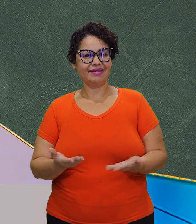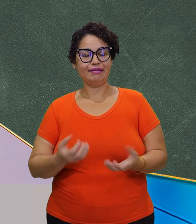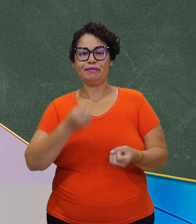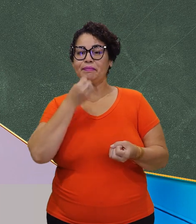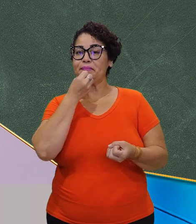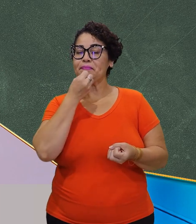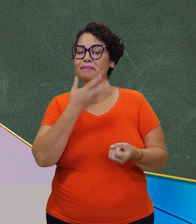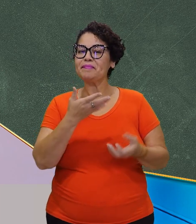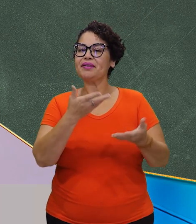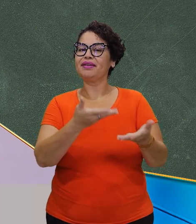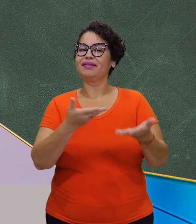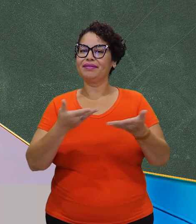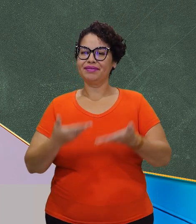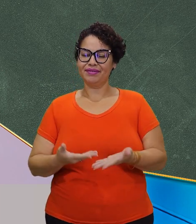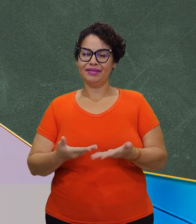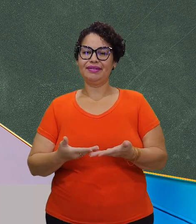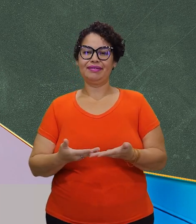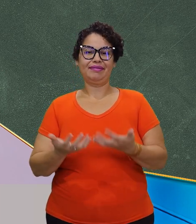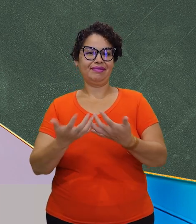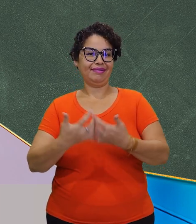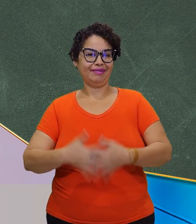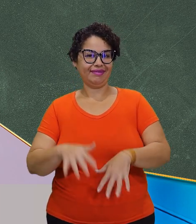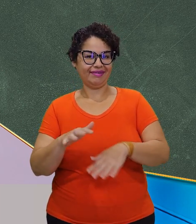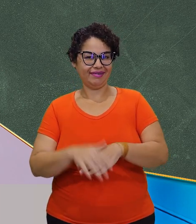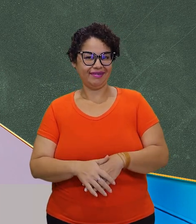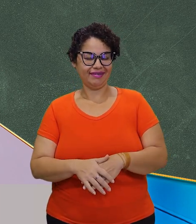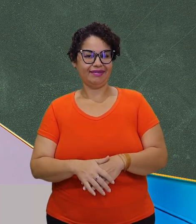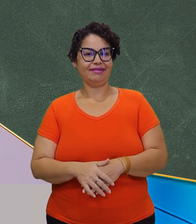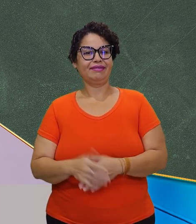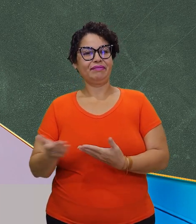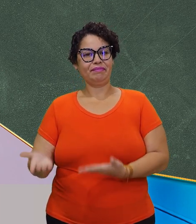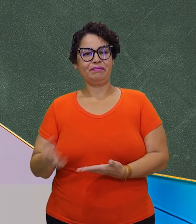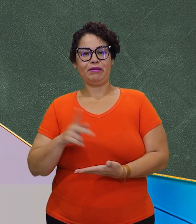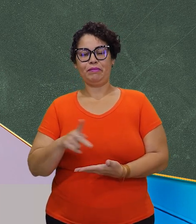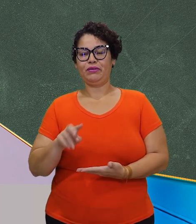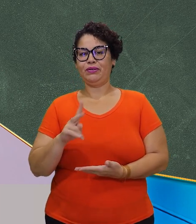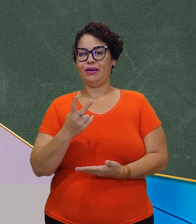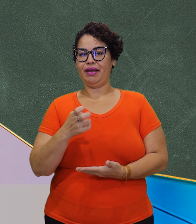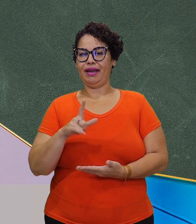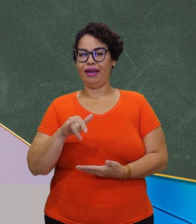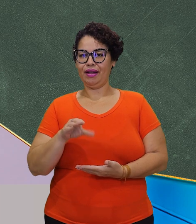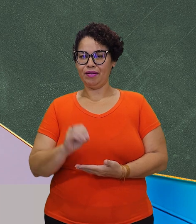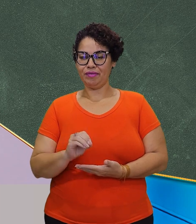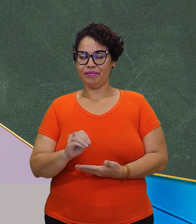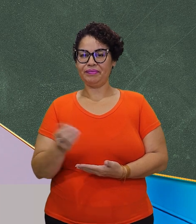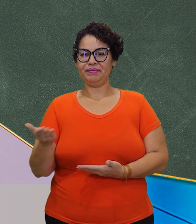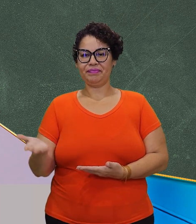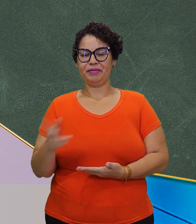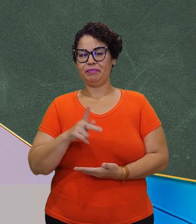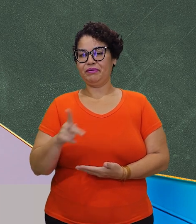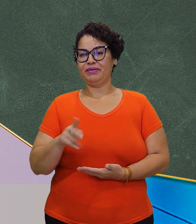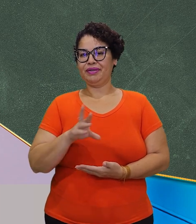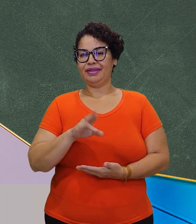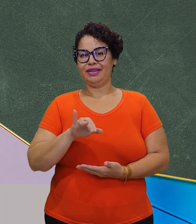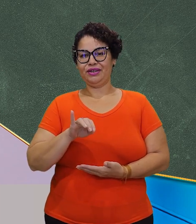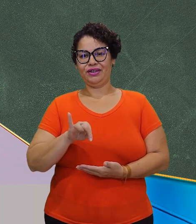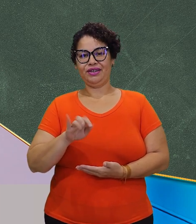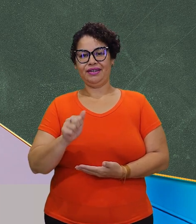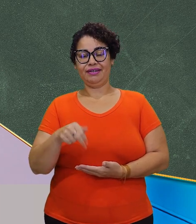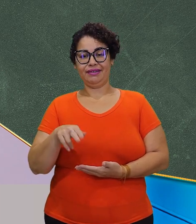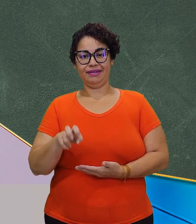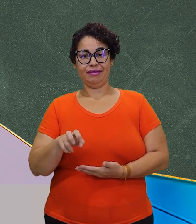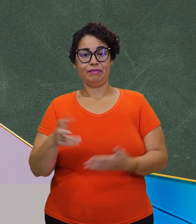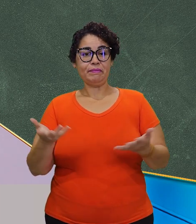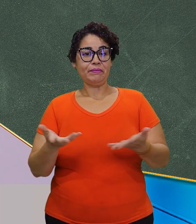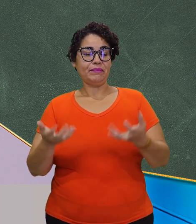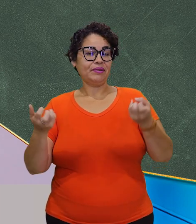pessoal, sejam muito bem-vindos a mais um Deu Mate. Eu sou o professor Hélio Roberto da Rocha. E eu sou a professora